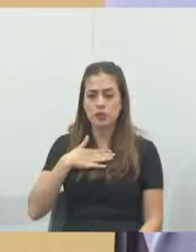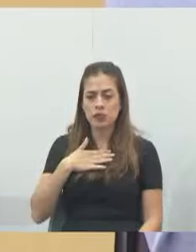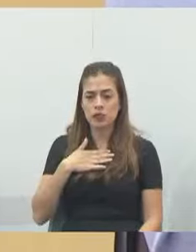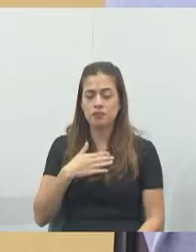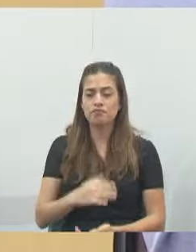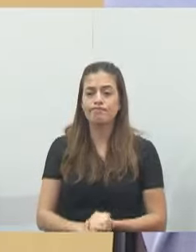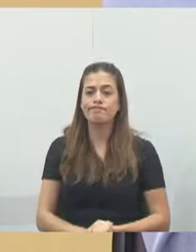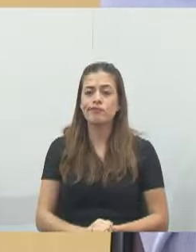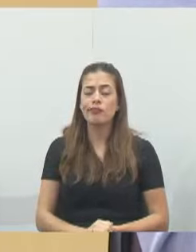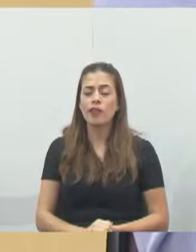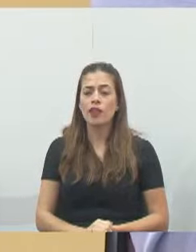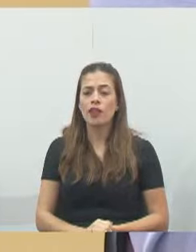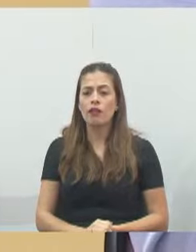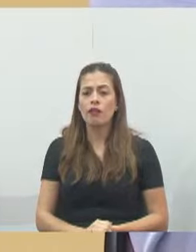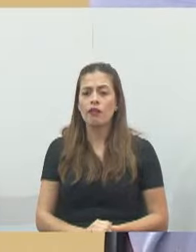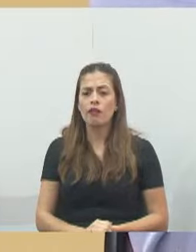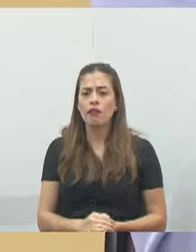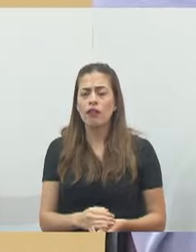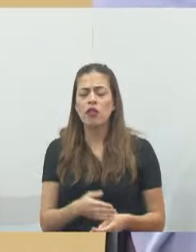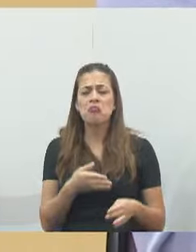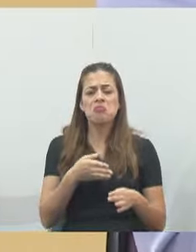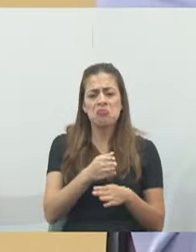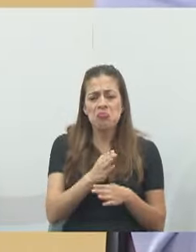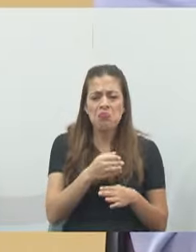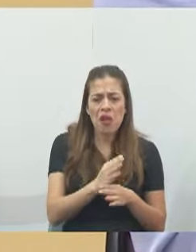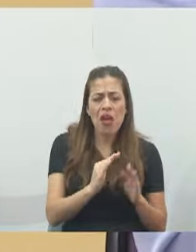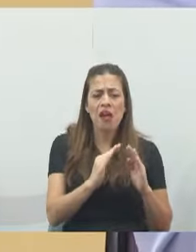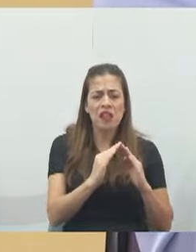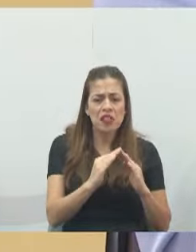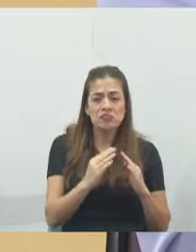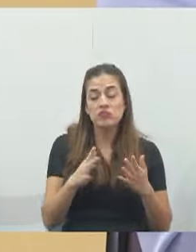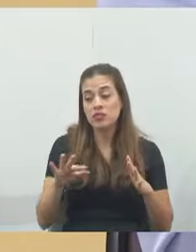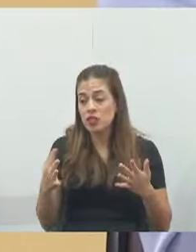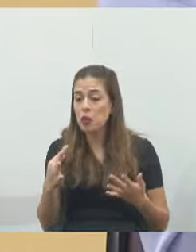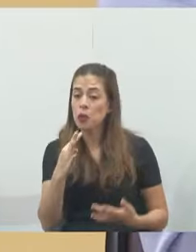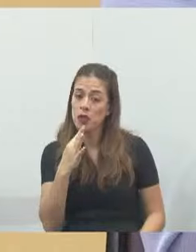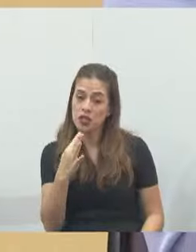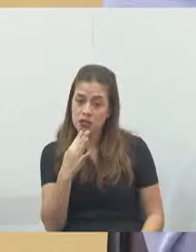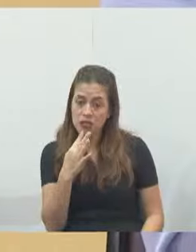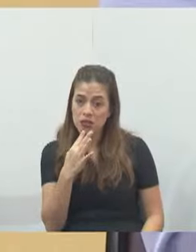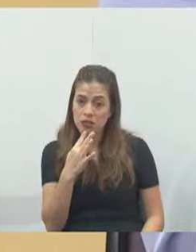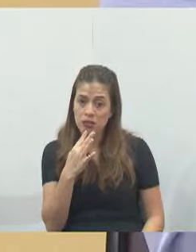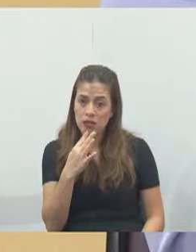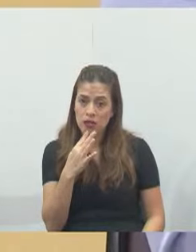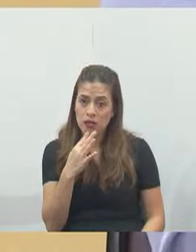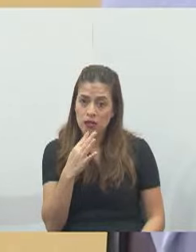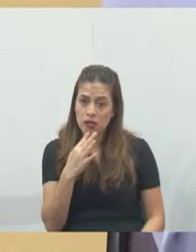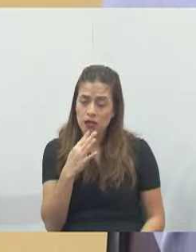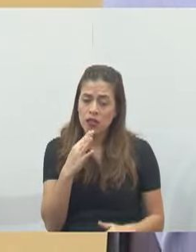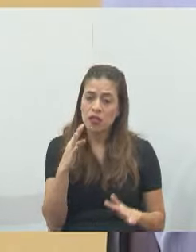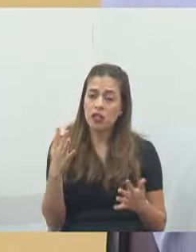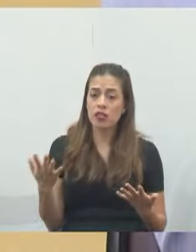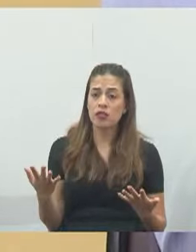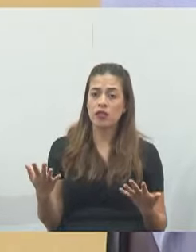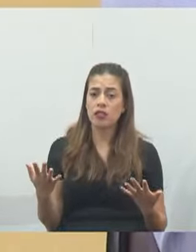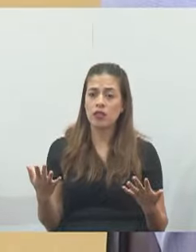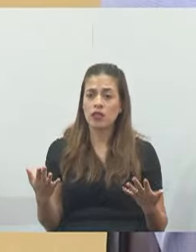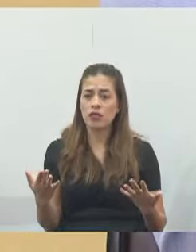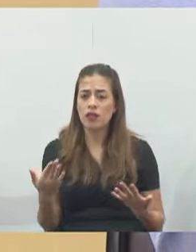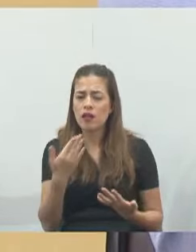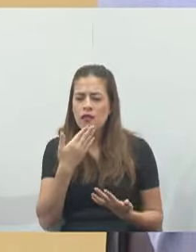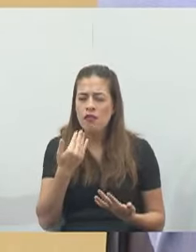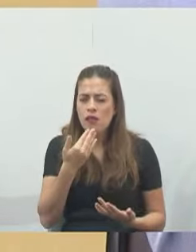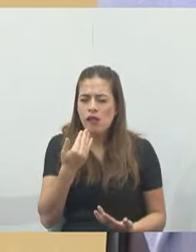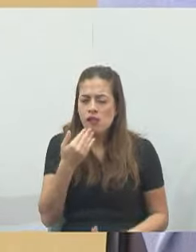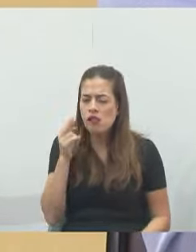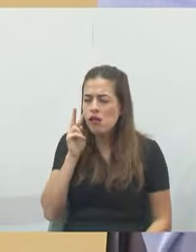e frequentava a casa do meu sobrinho e logo conheci o Fabrício. E não foi difícil de olhar